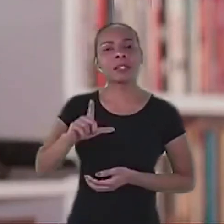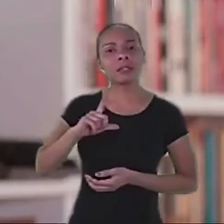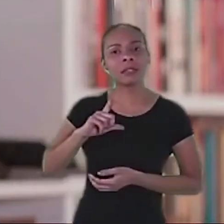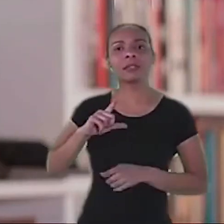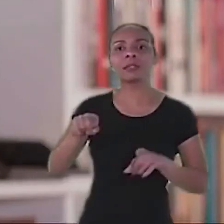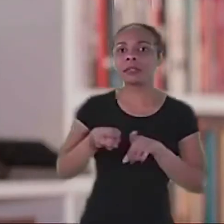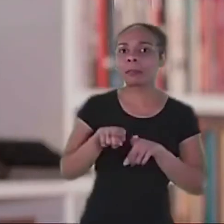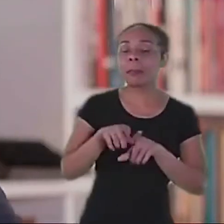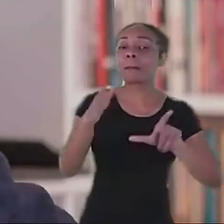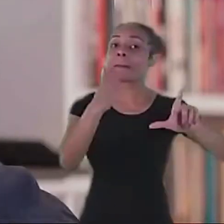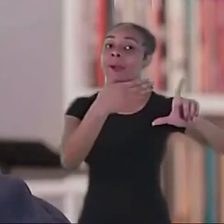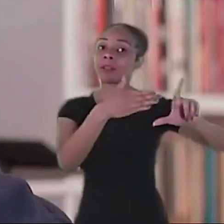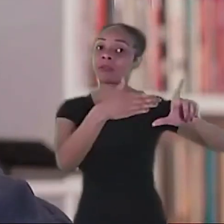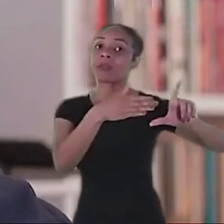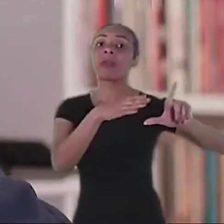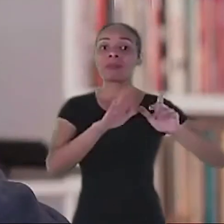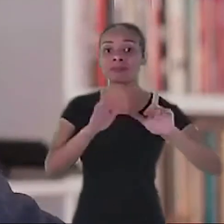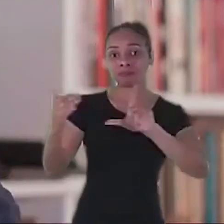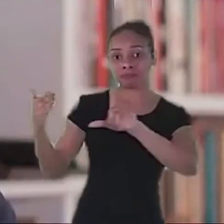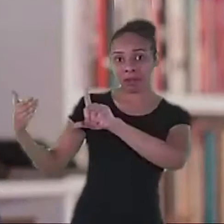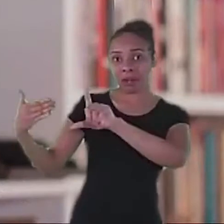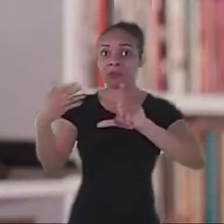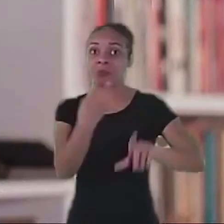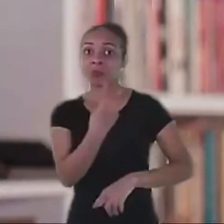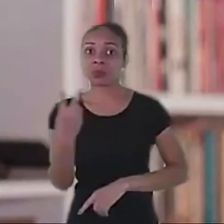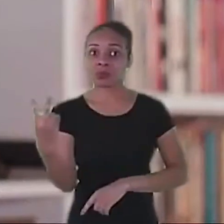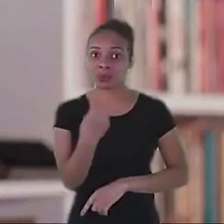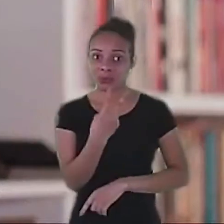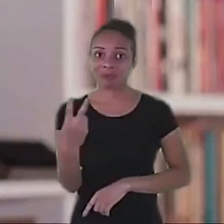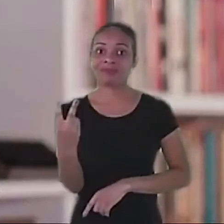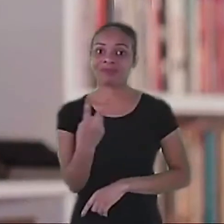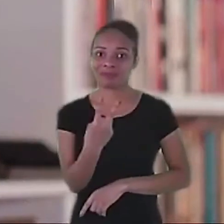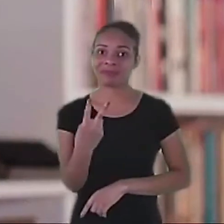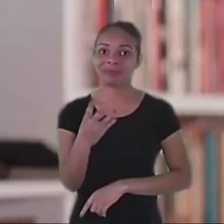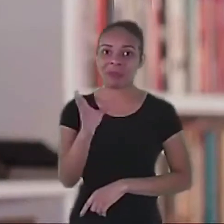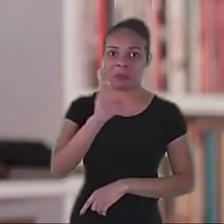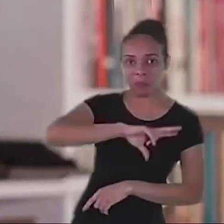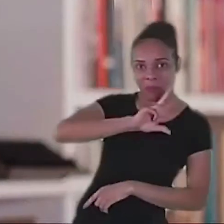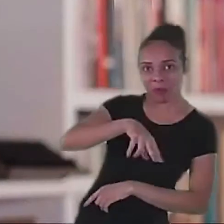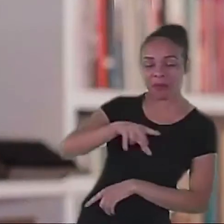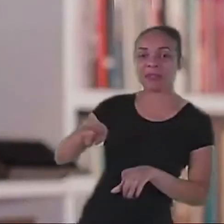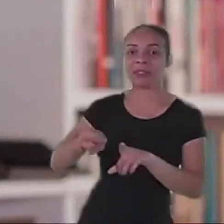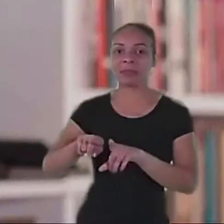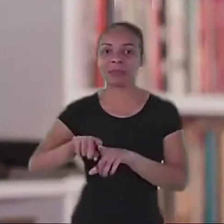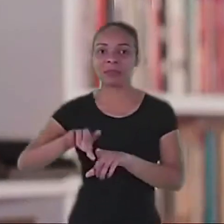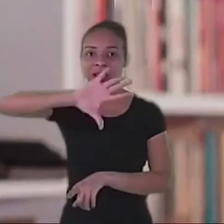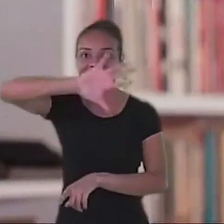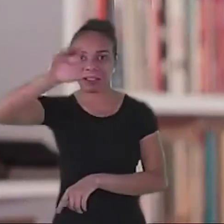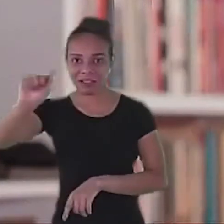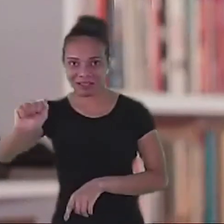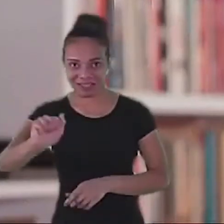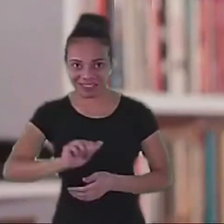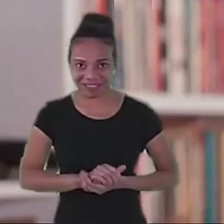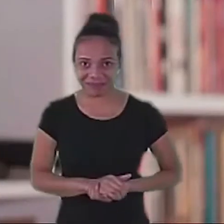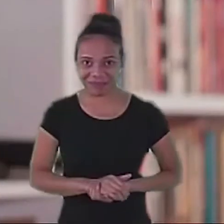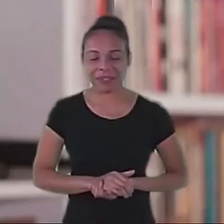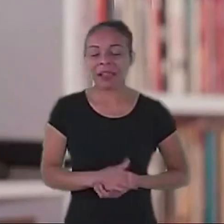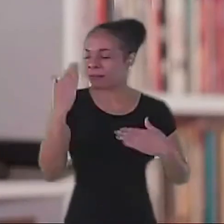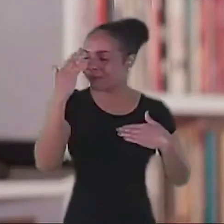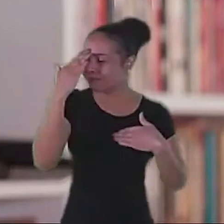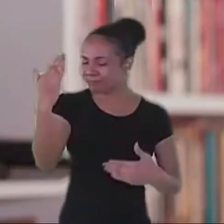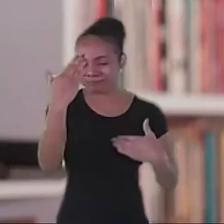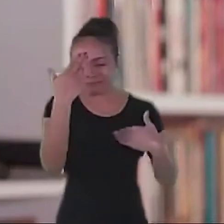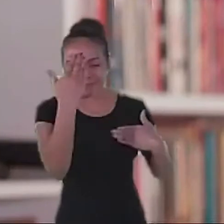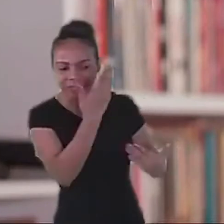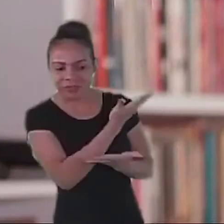África, simultâneos. Silvana Gontijo, querida Silvana, muito obrigado. Romeu Guimarães,